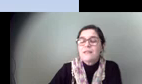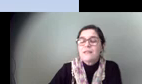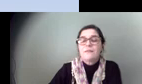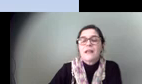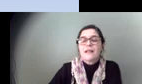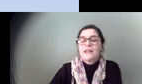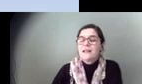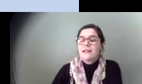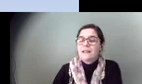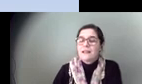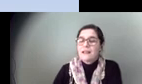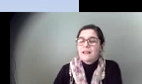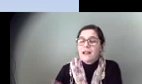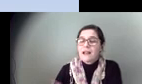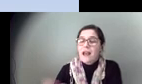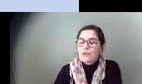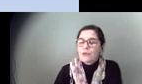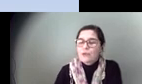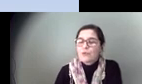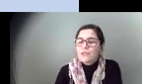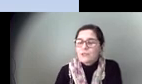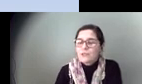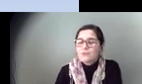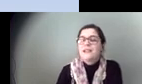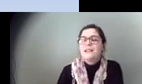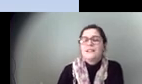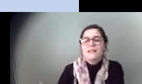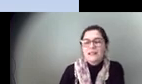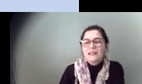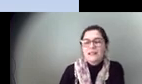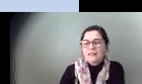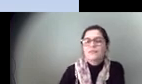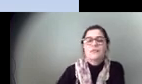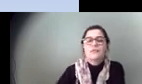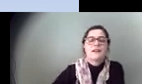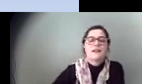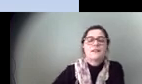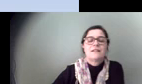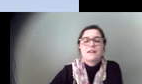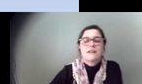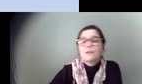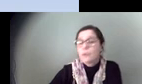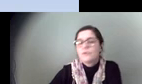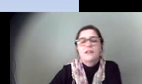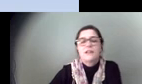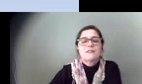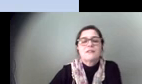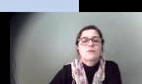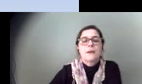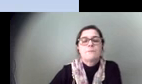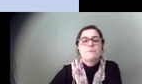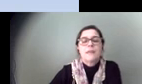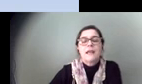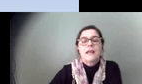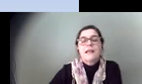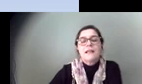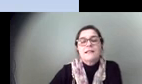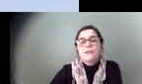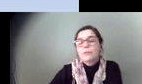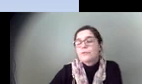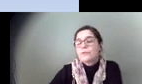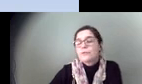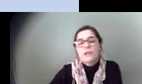estão ali, né, claros ou não, dentro da própria unidade escolar,